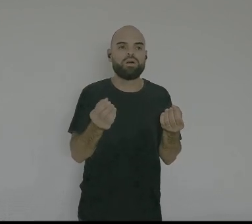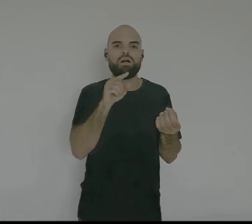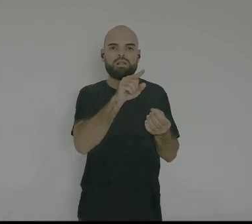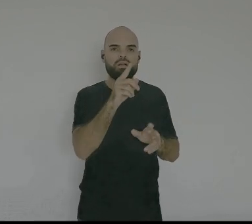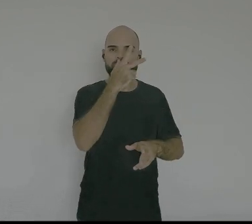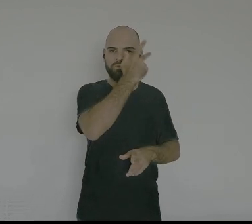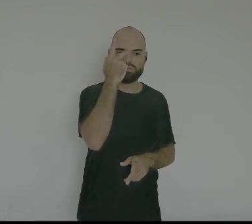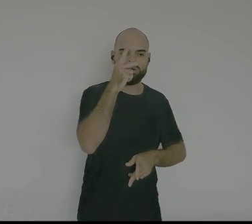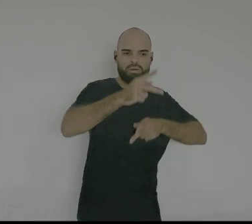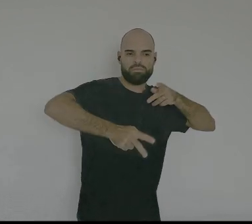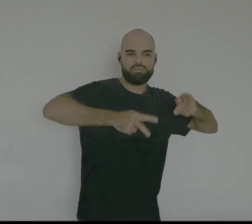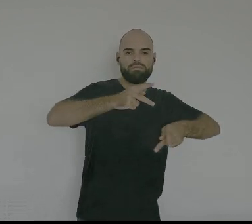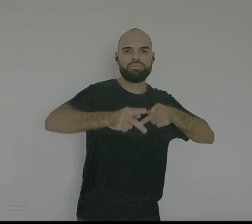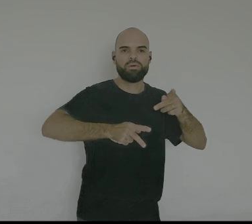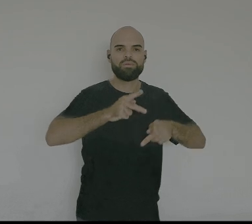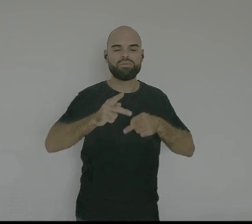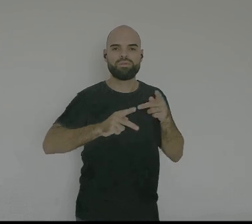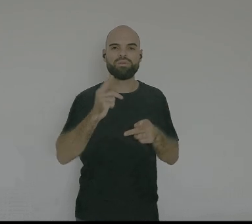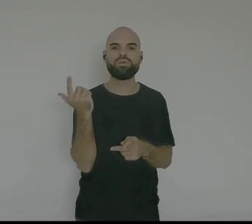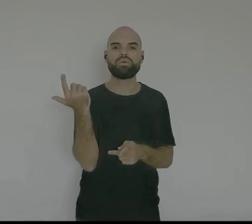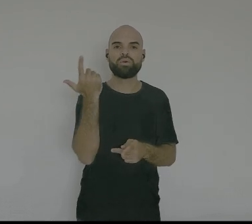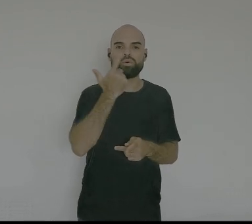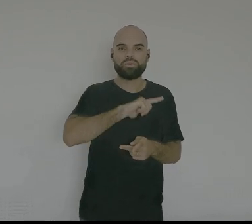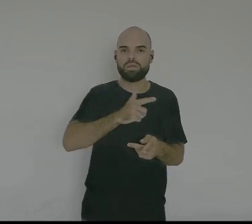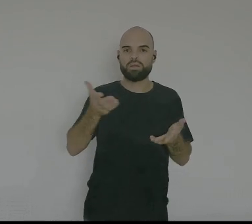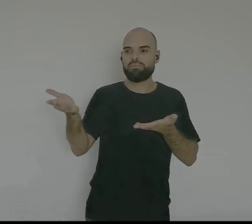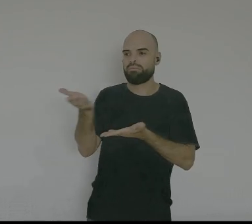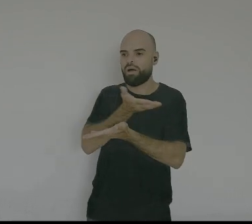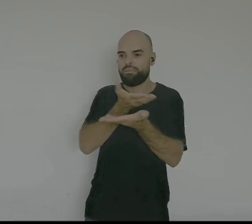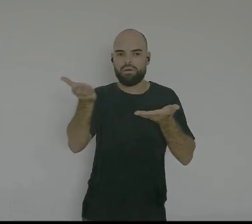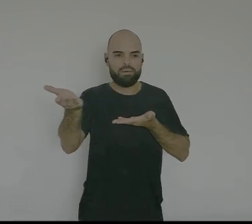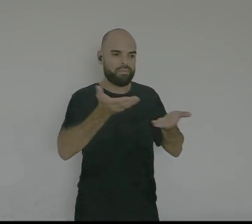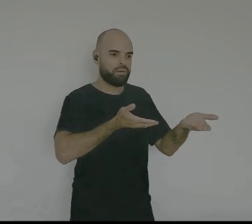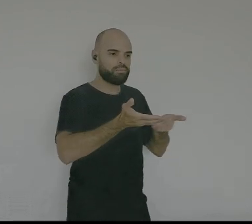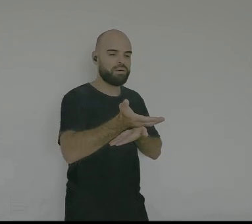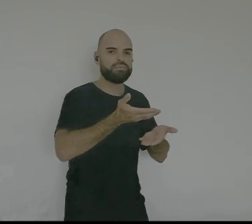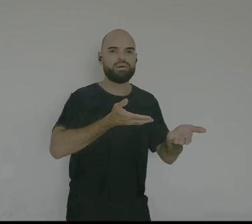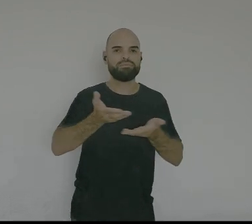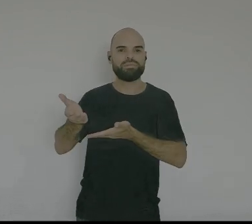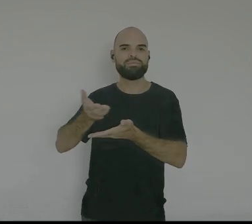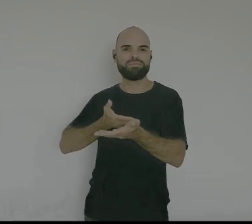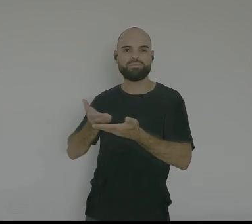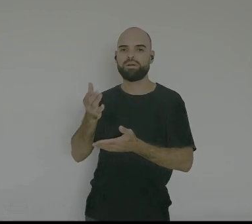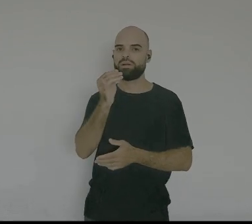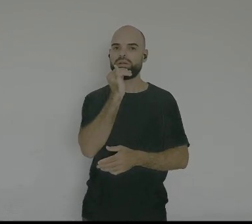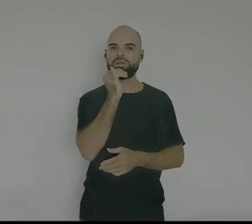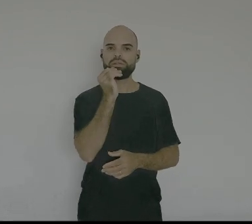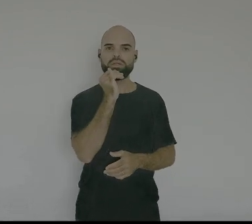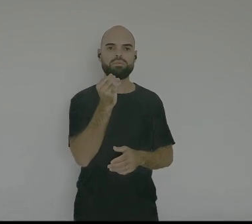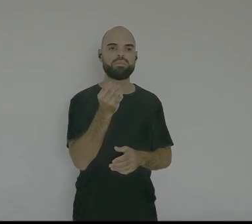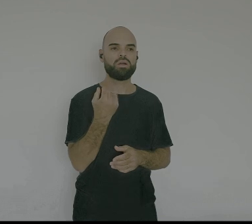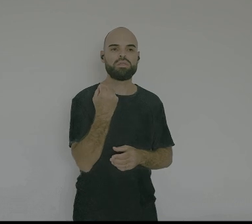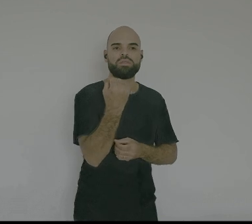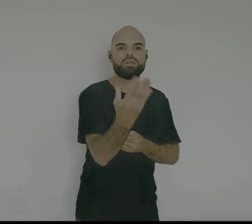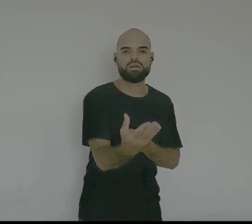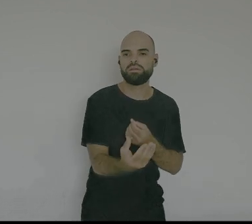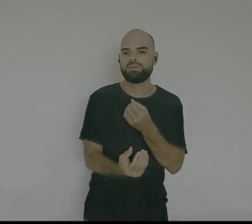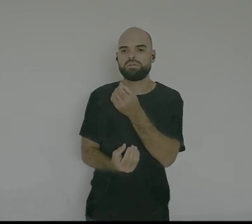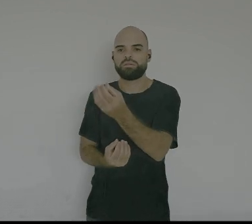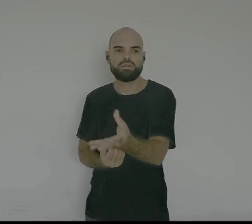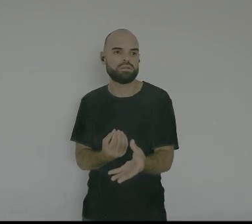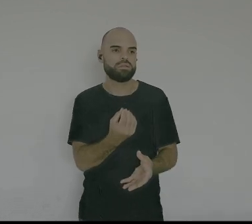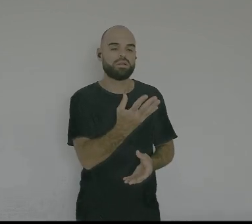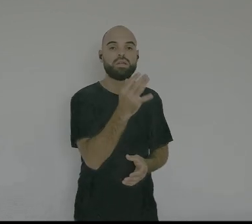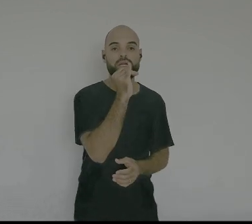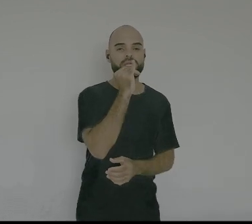possibilidade de nós fazermos um outro trânsito necessário, que é o trânsito da gestão de oferta